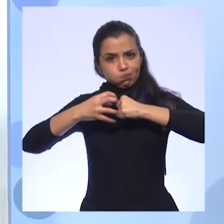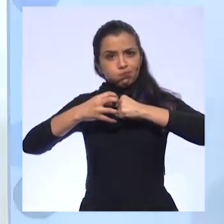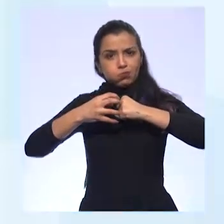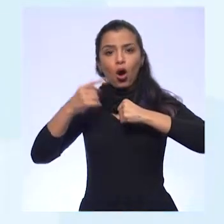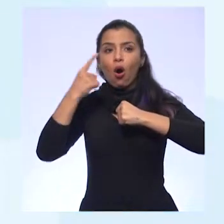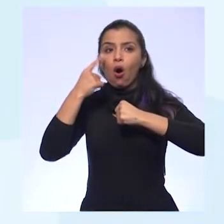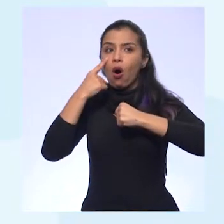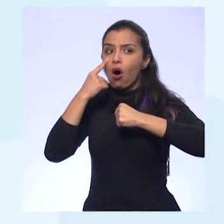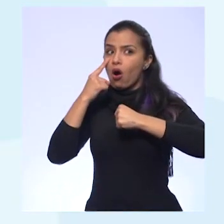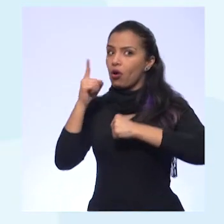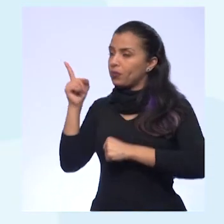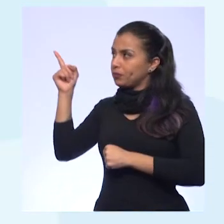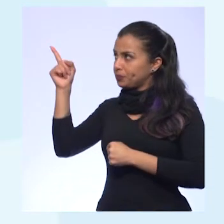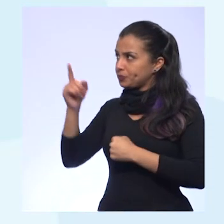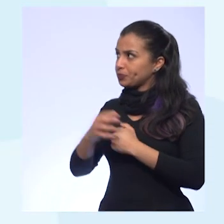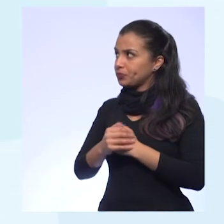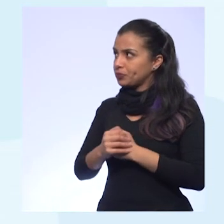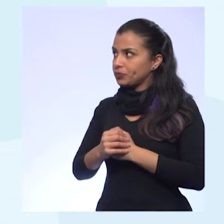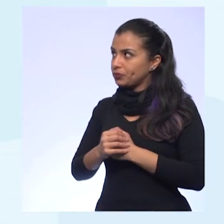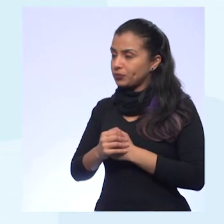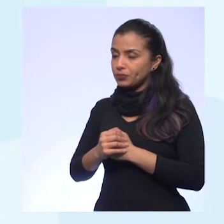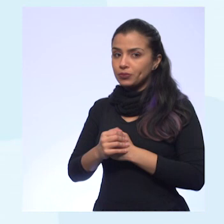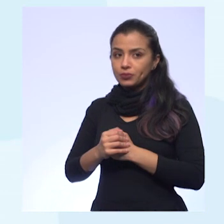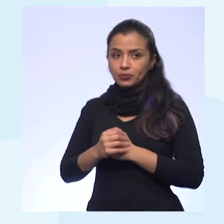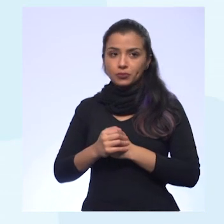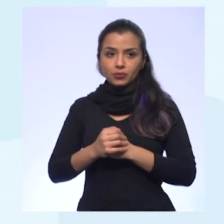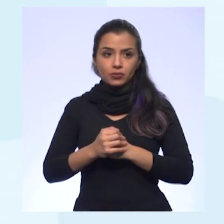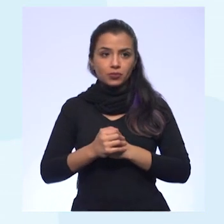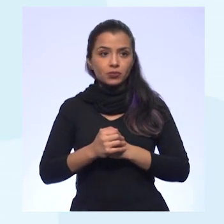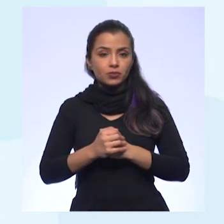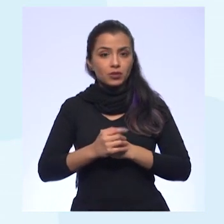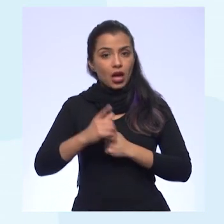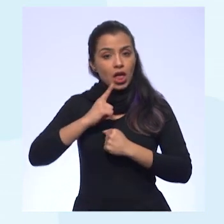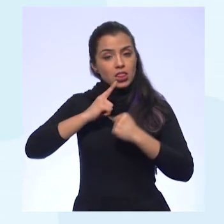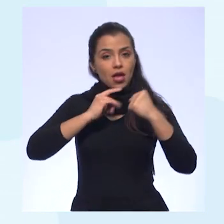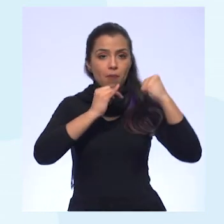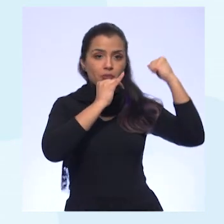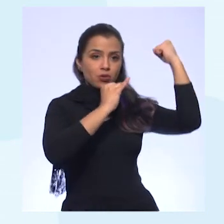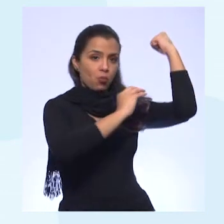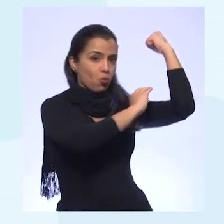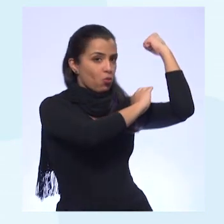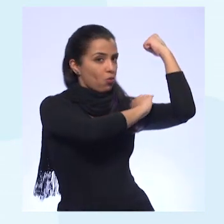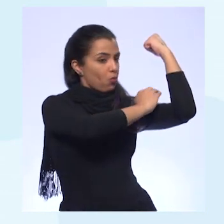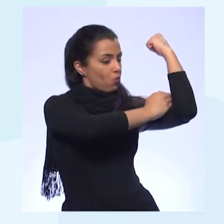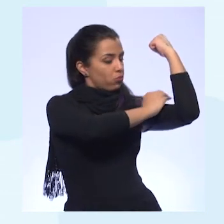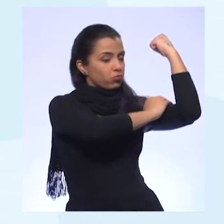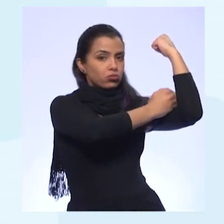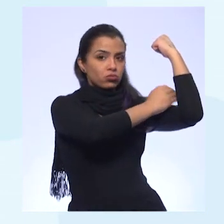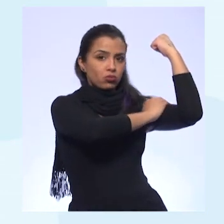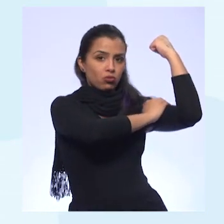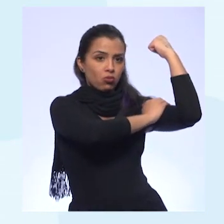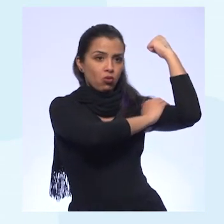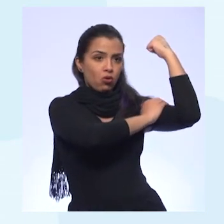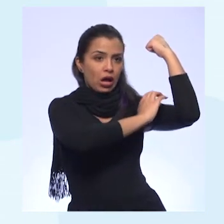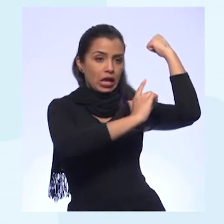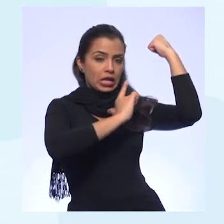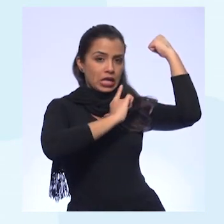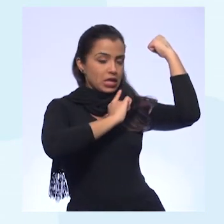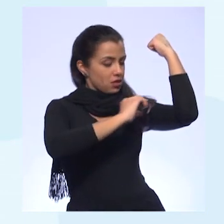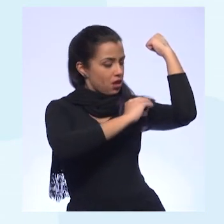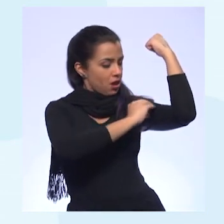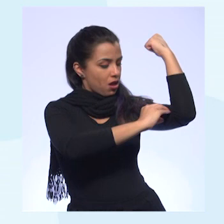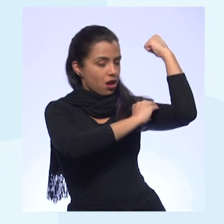isso. Pode mostrar. Ó. Olha só, você tem ali um músculo, ó, e ele tem ali uma ligação com